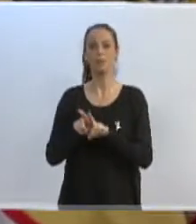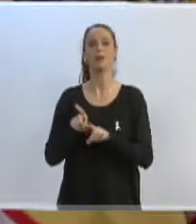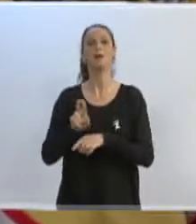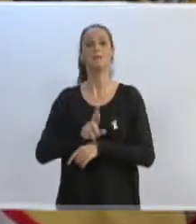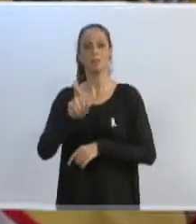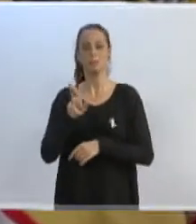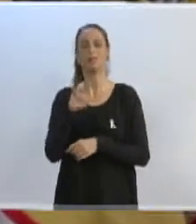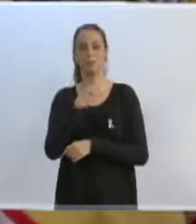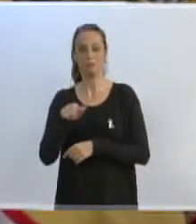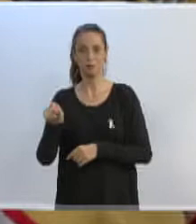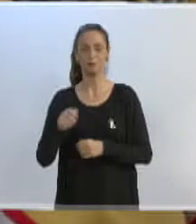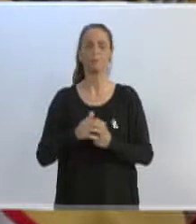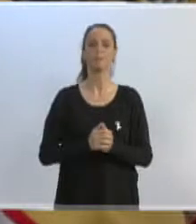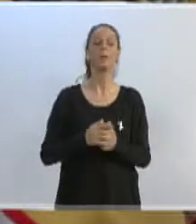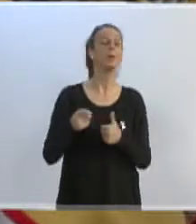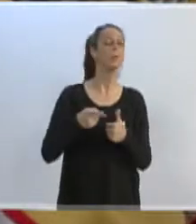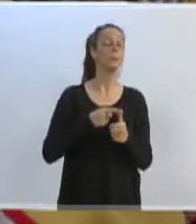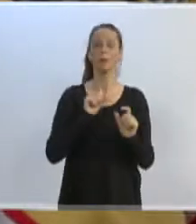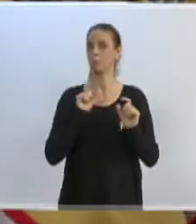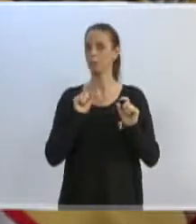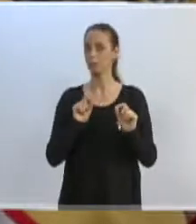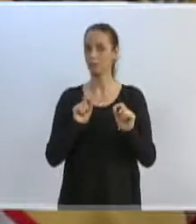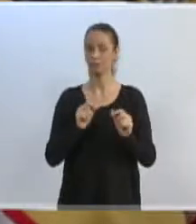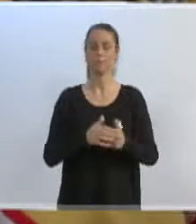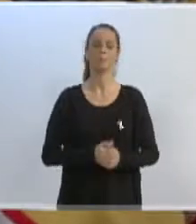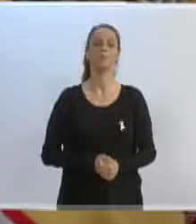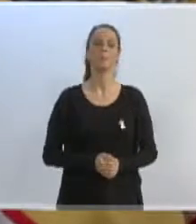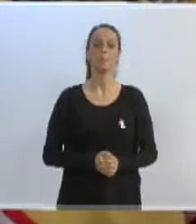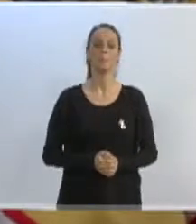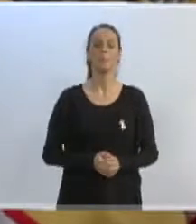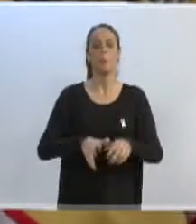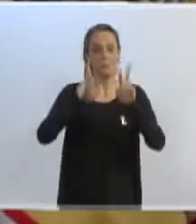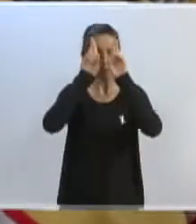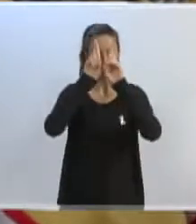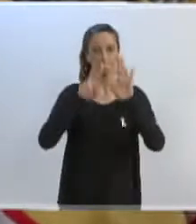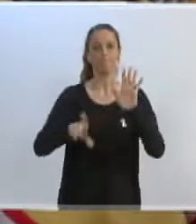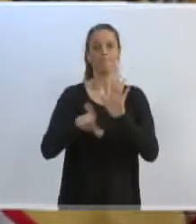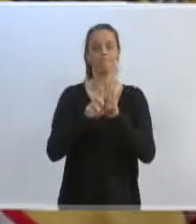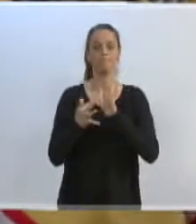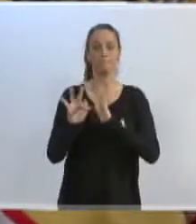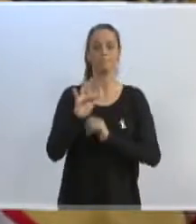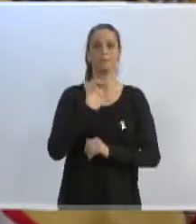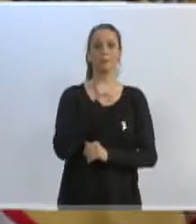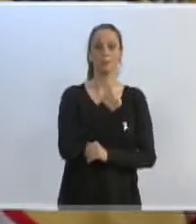Então, a primeira questão é em respeito à Lei Federal número